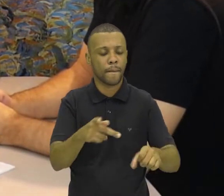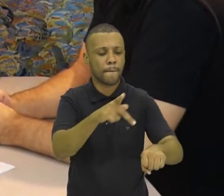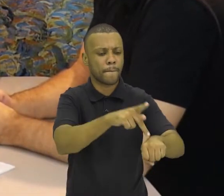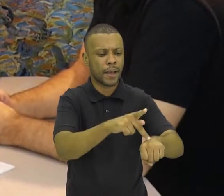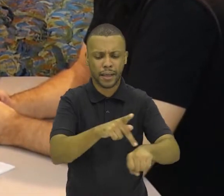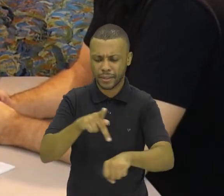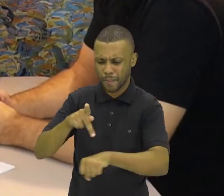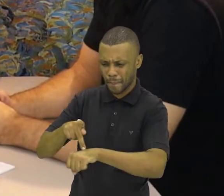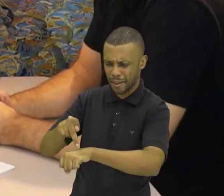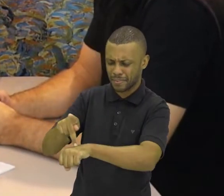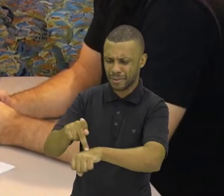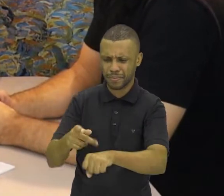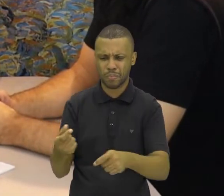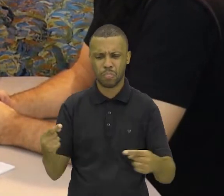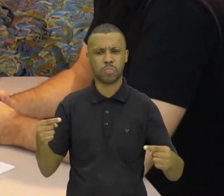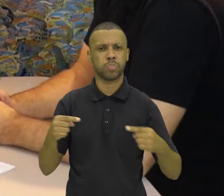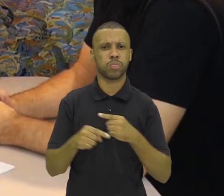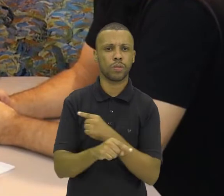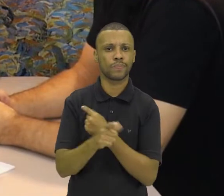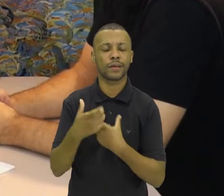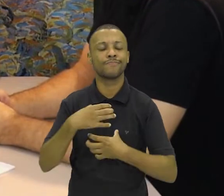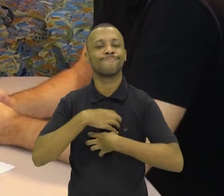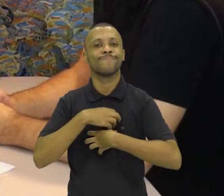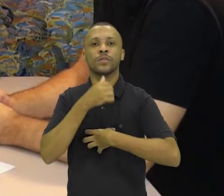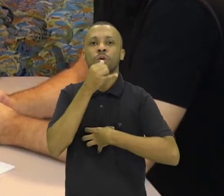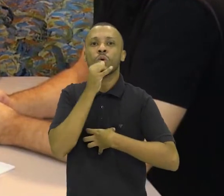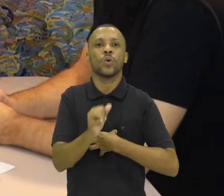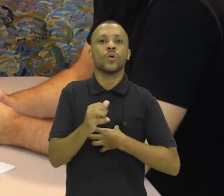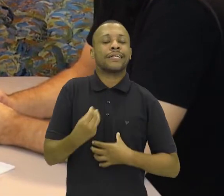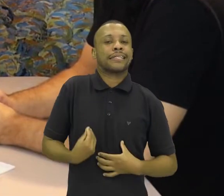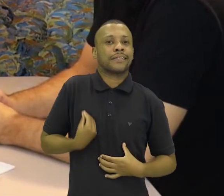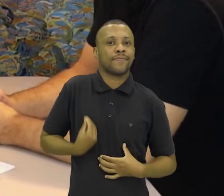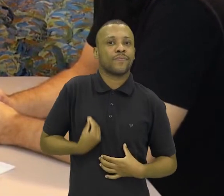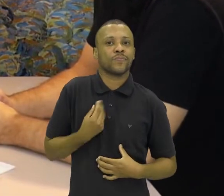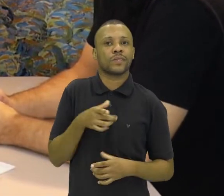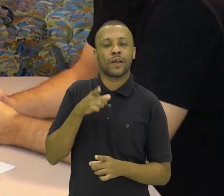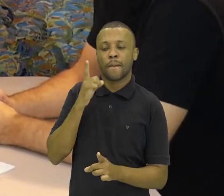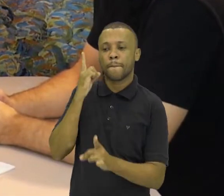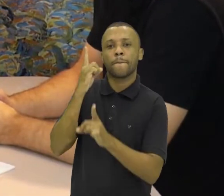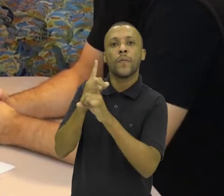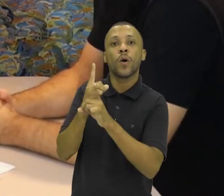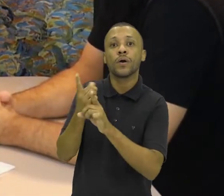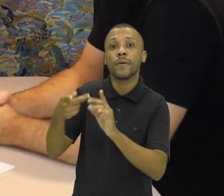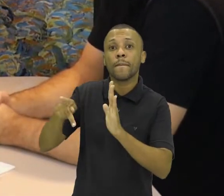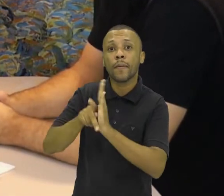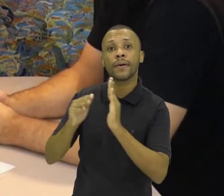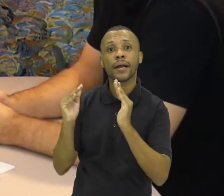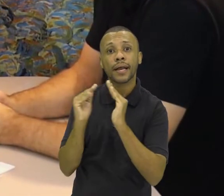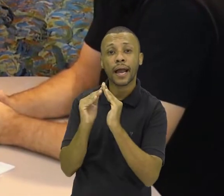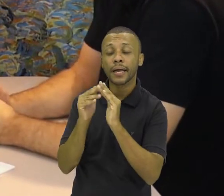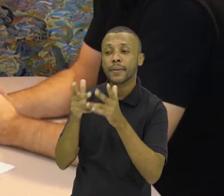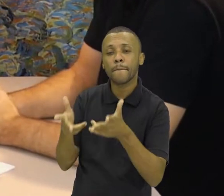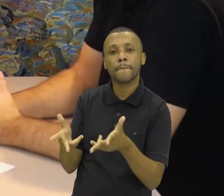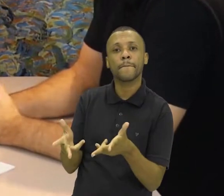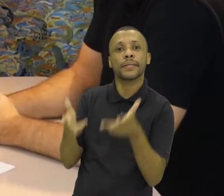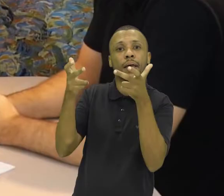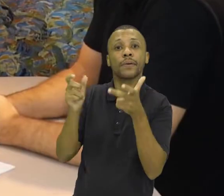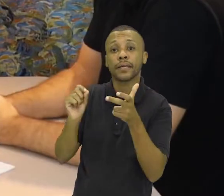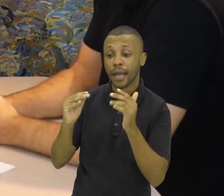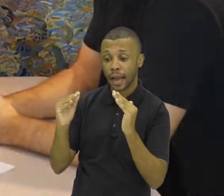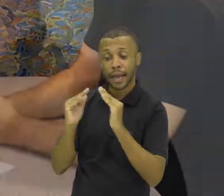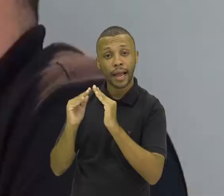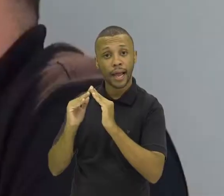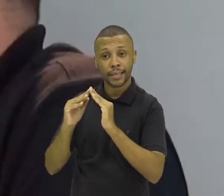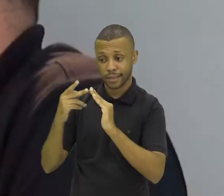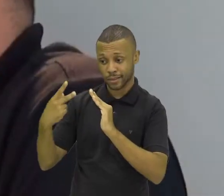primeiro medo que você sente, assim, o primeiro choque de realidade que você tem é quando você chega na sua própria casa e descobre que a sua casa